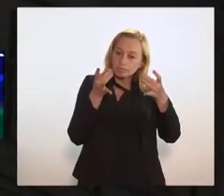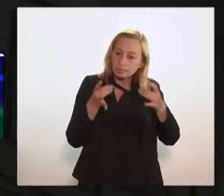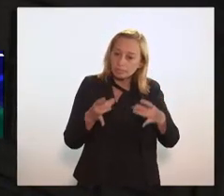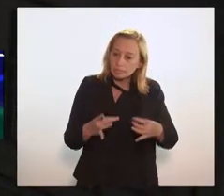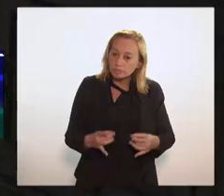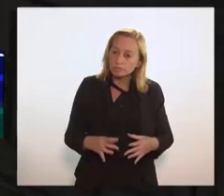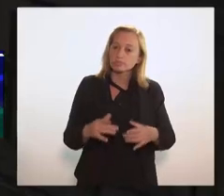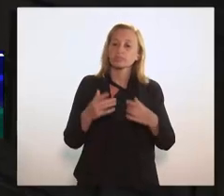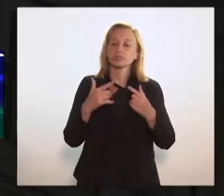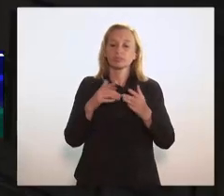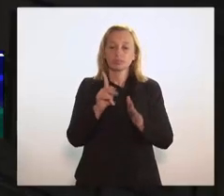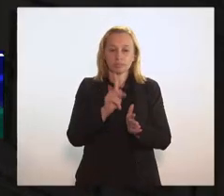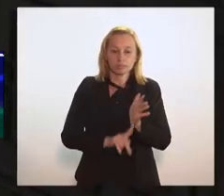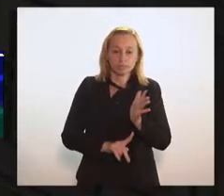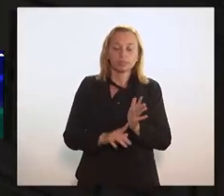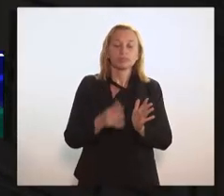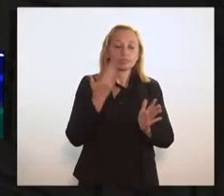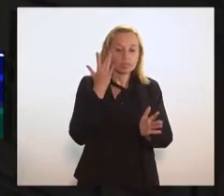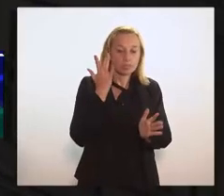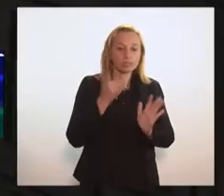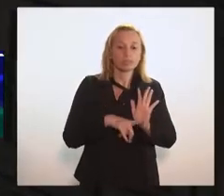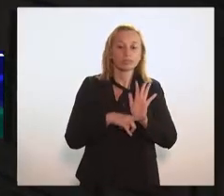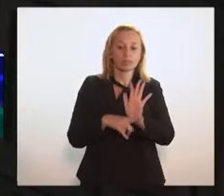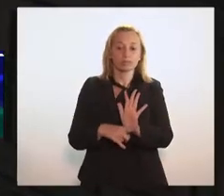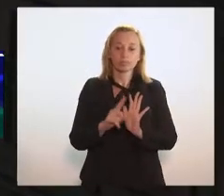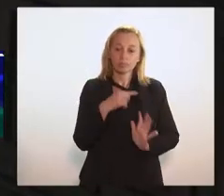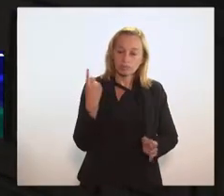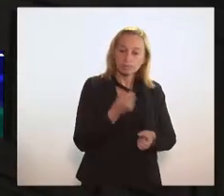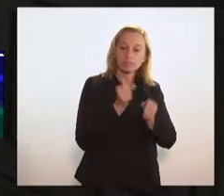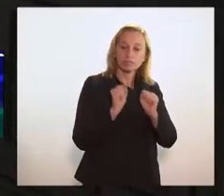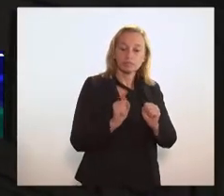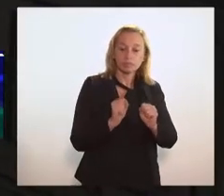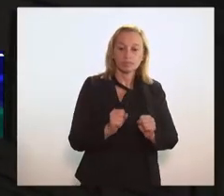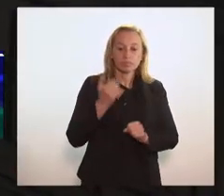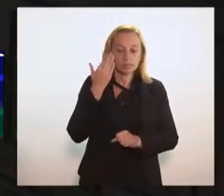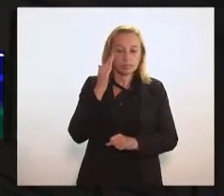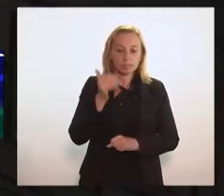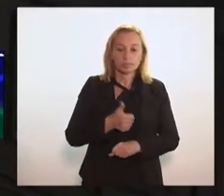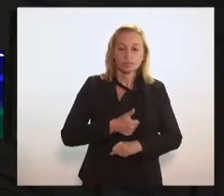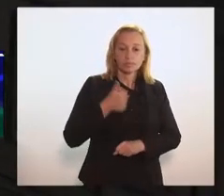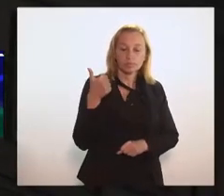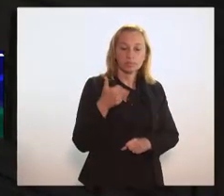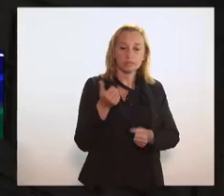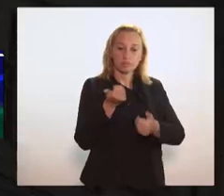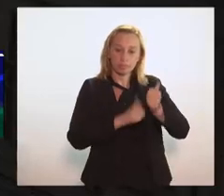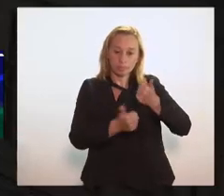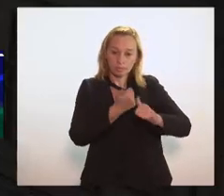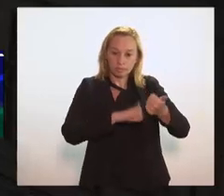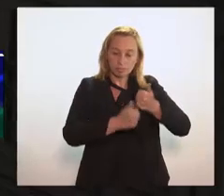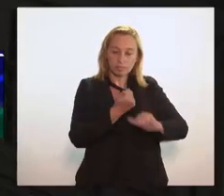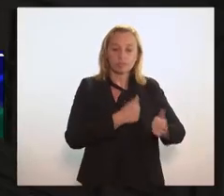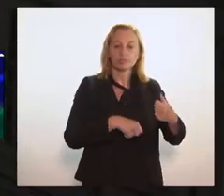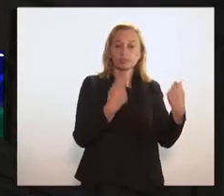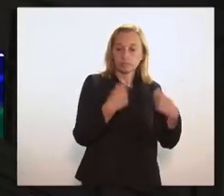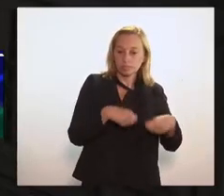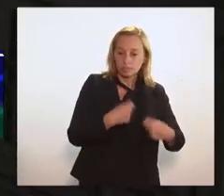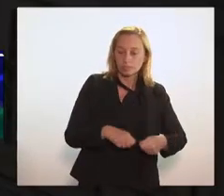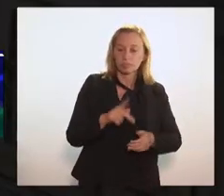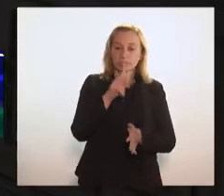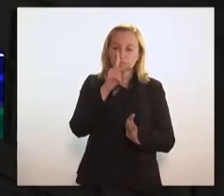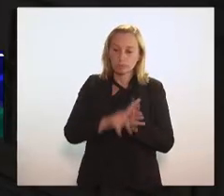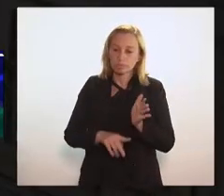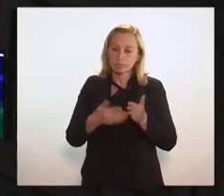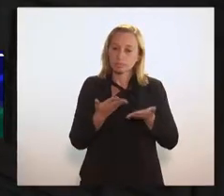que isso também ajuda, contribui para que a gente possa ter uma melhor avaliação sobre a necessidade de um projeto como